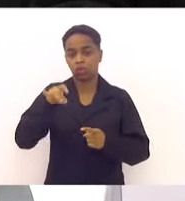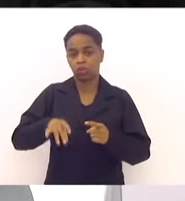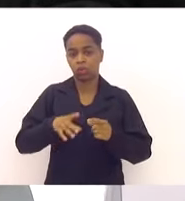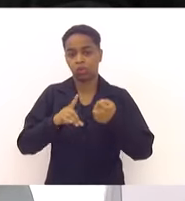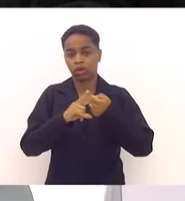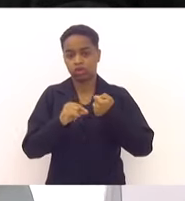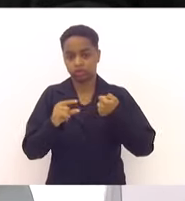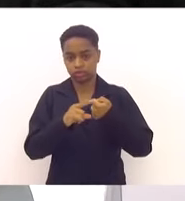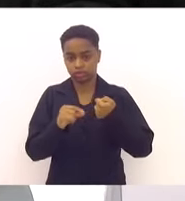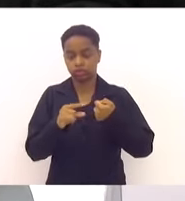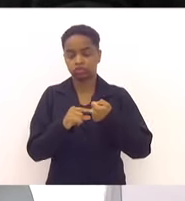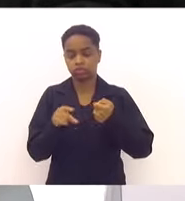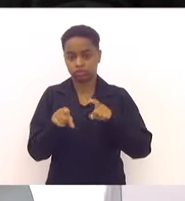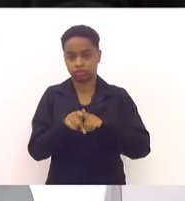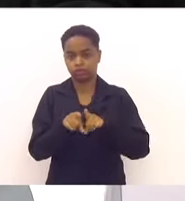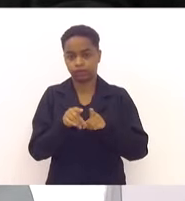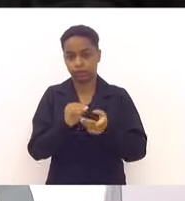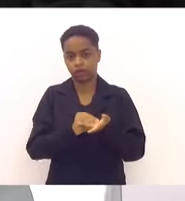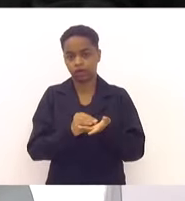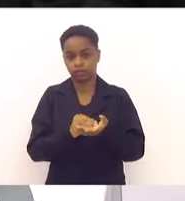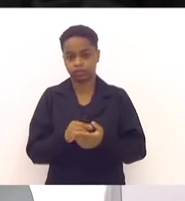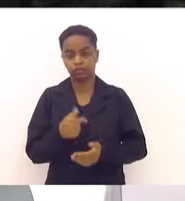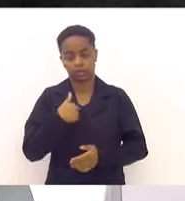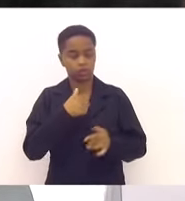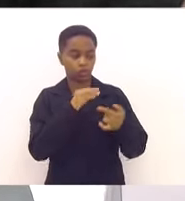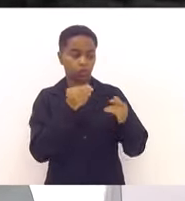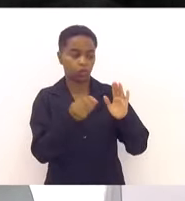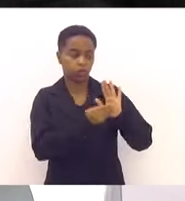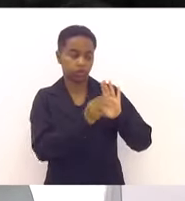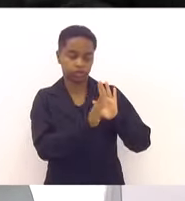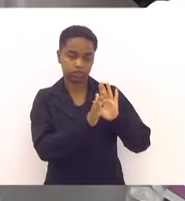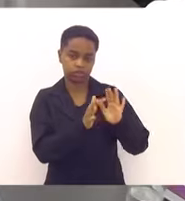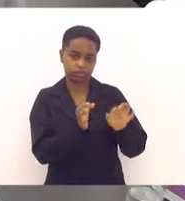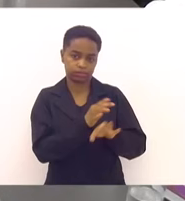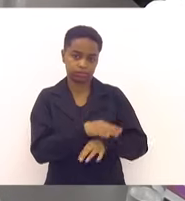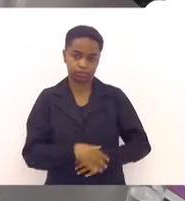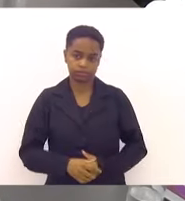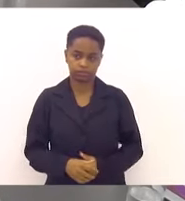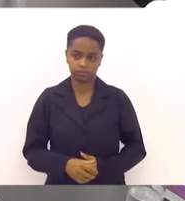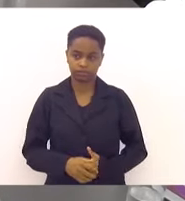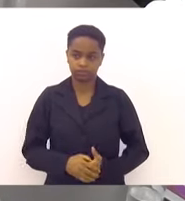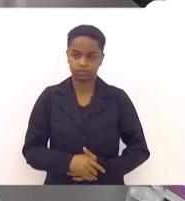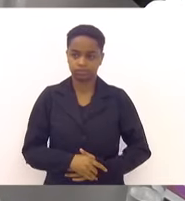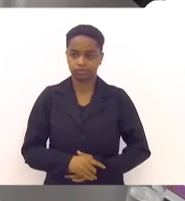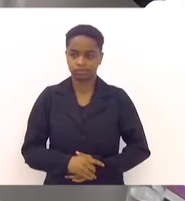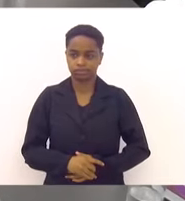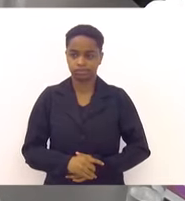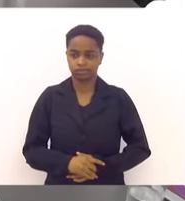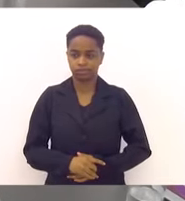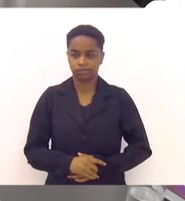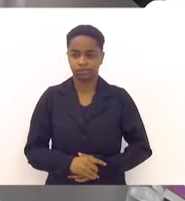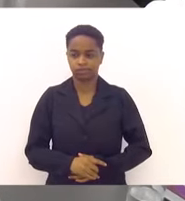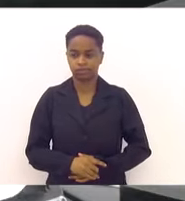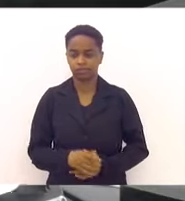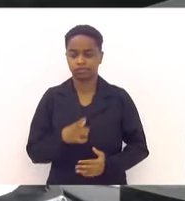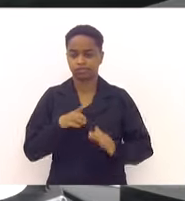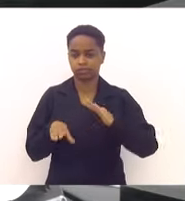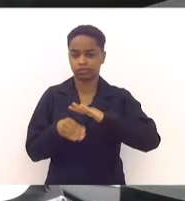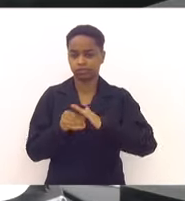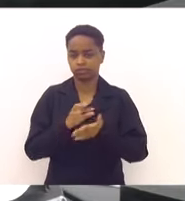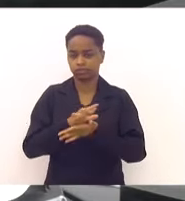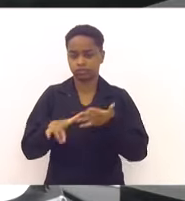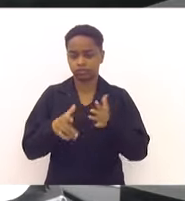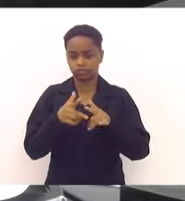em contrário. É, tá, tá. Já está aqui até grifado aqui. Com emendas. Emendas. Com emendas para corrigir